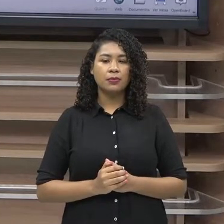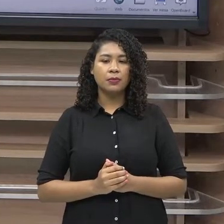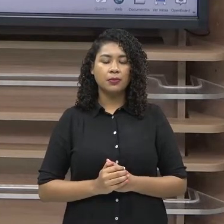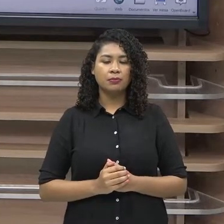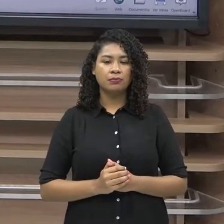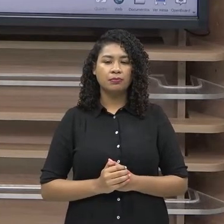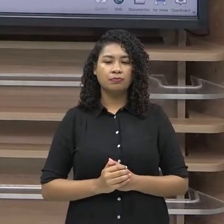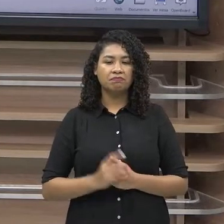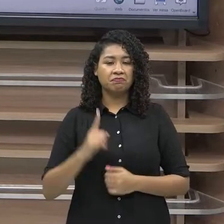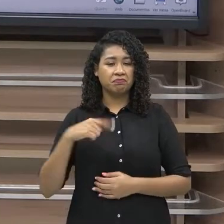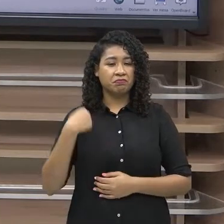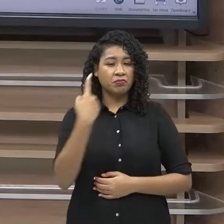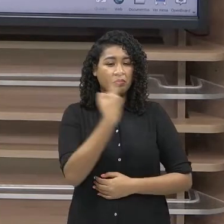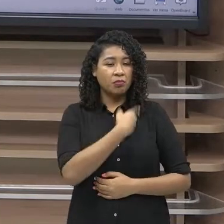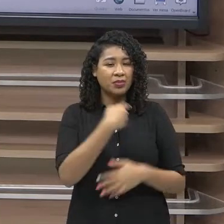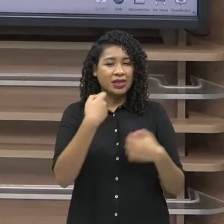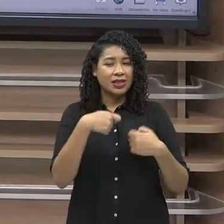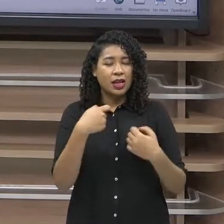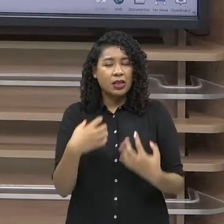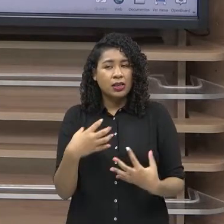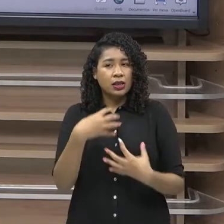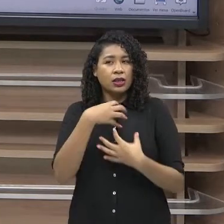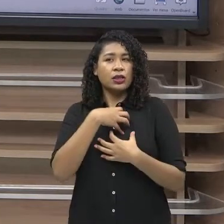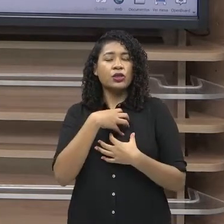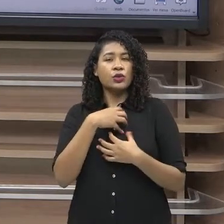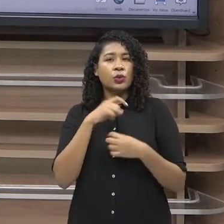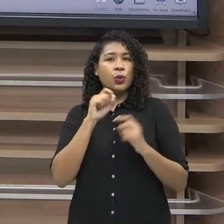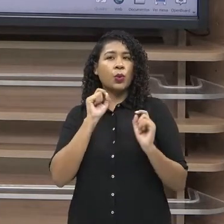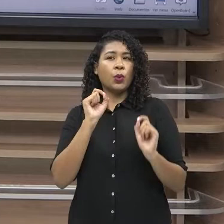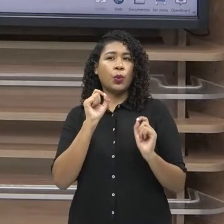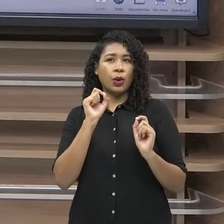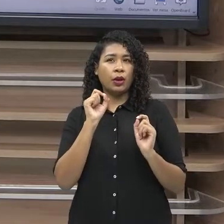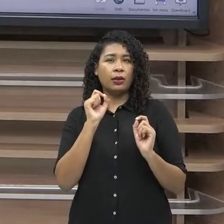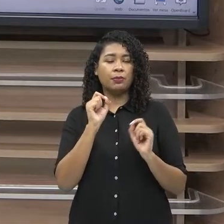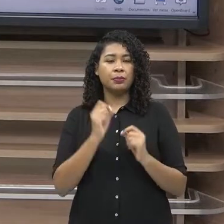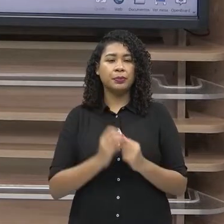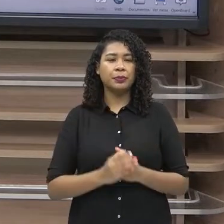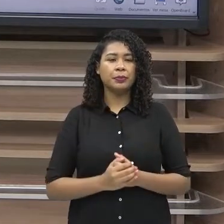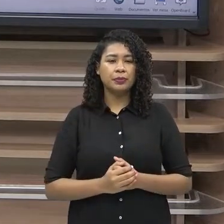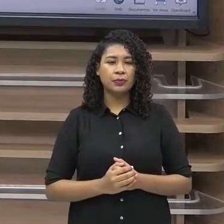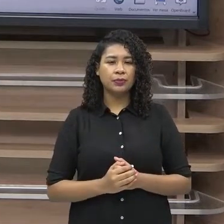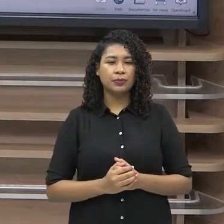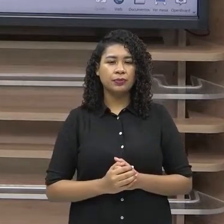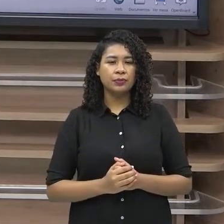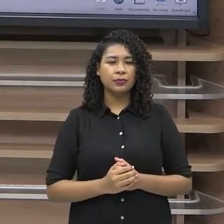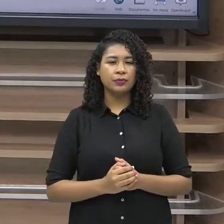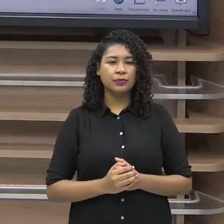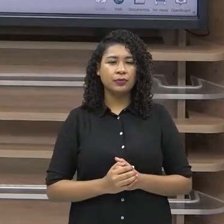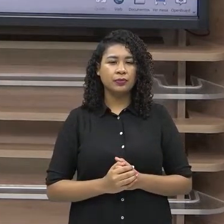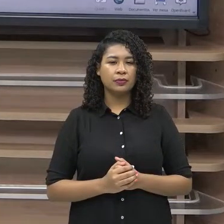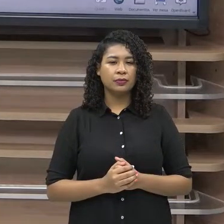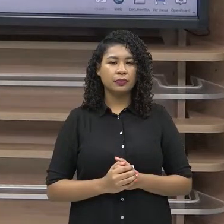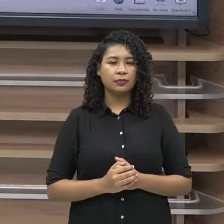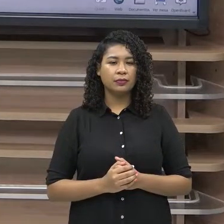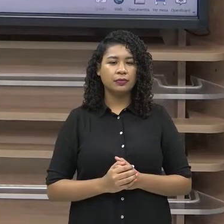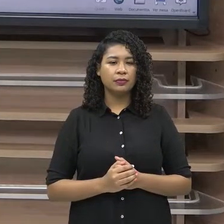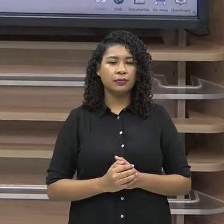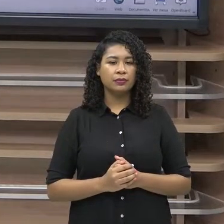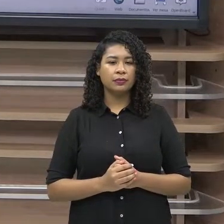somos convidados, né? Somos convidados a